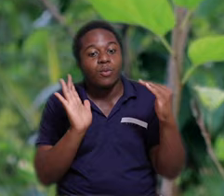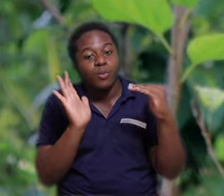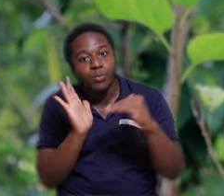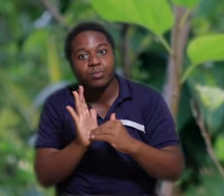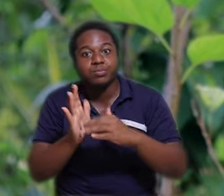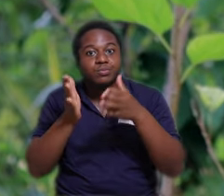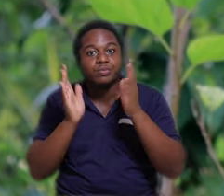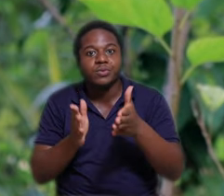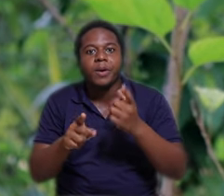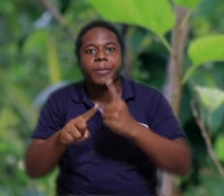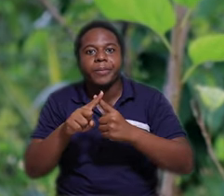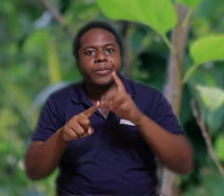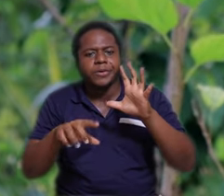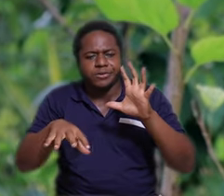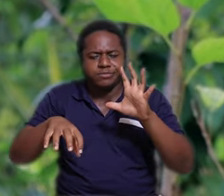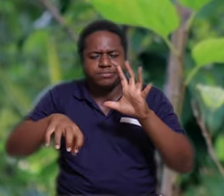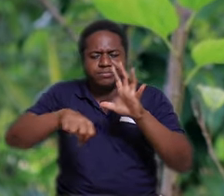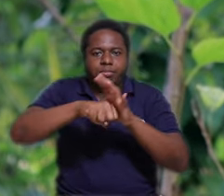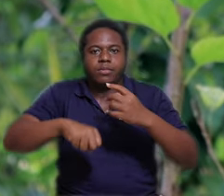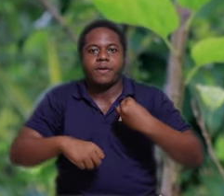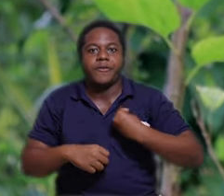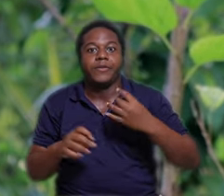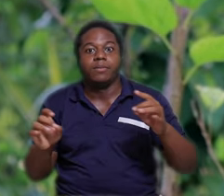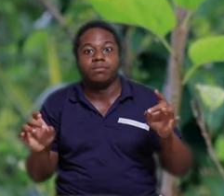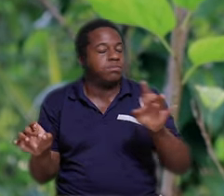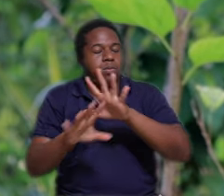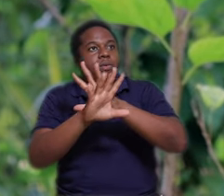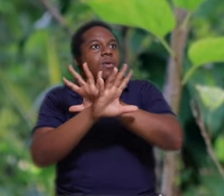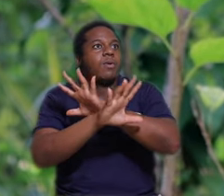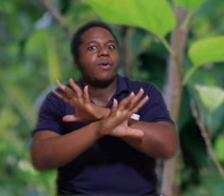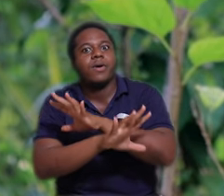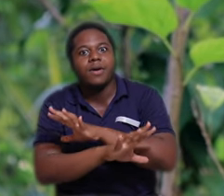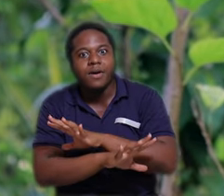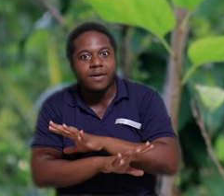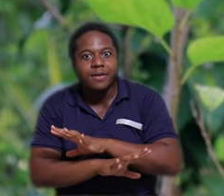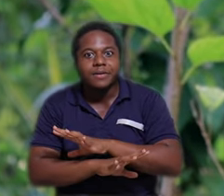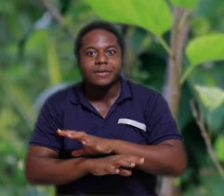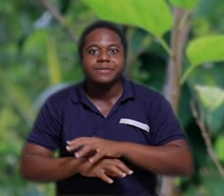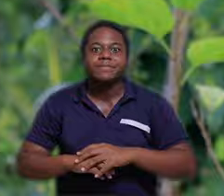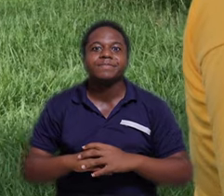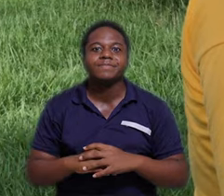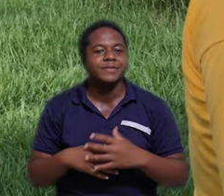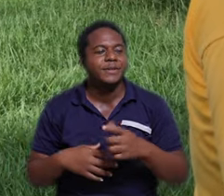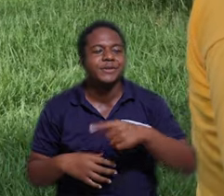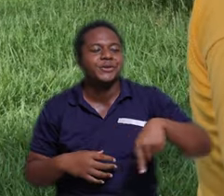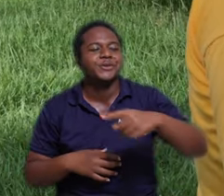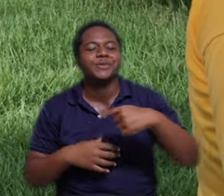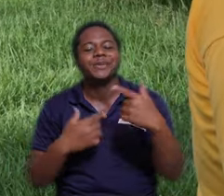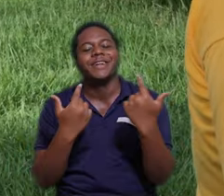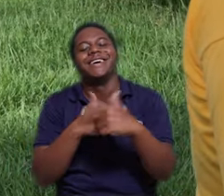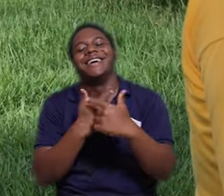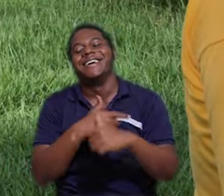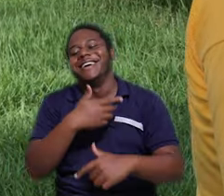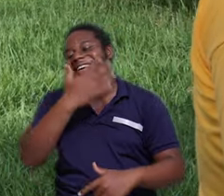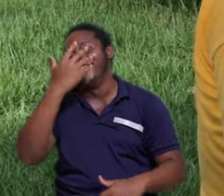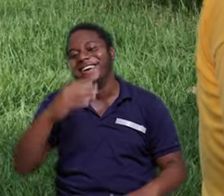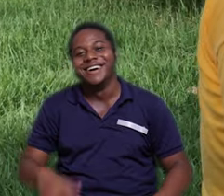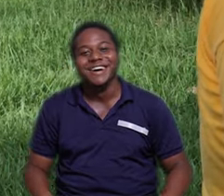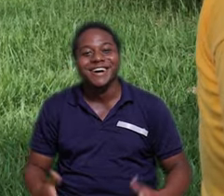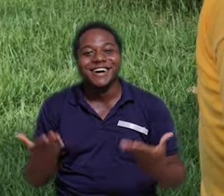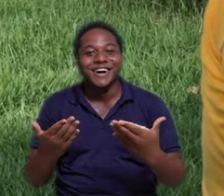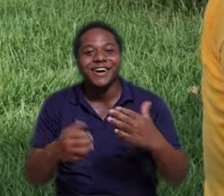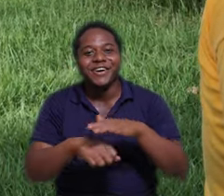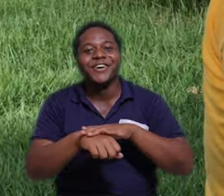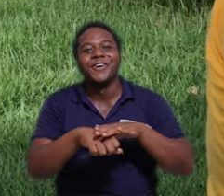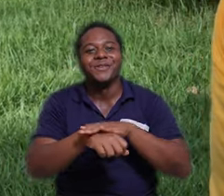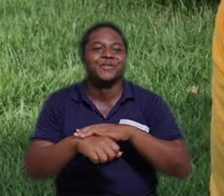planeta sugaria a Terra e acabaria com a existência da gente, né? E a gente ficou brincando, mais uma